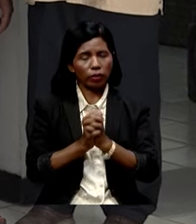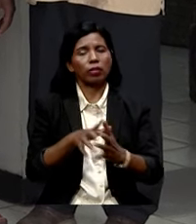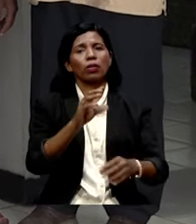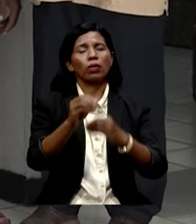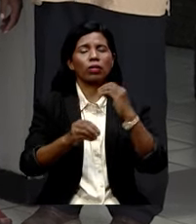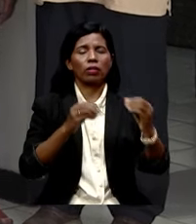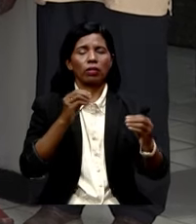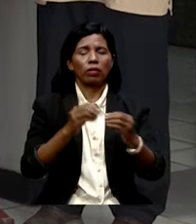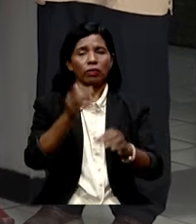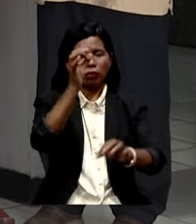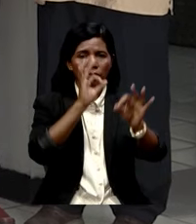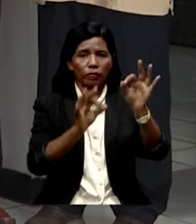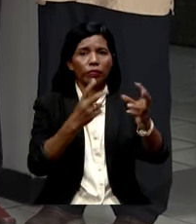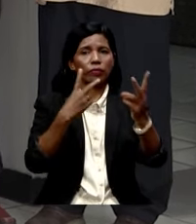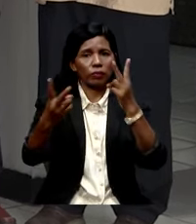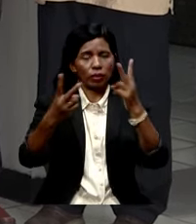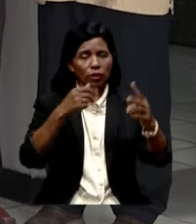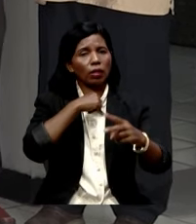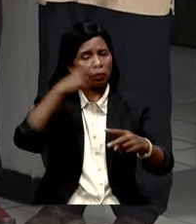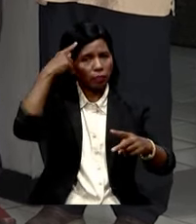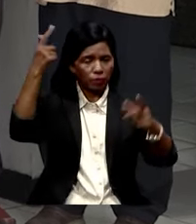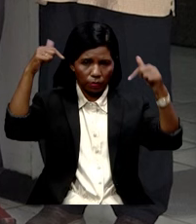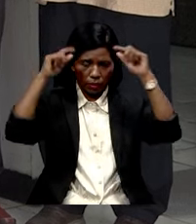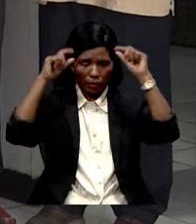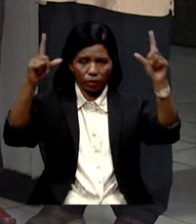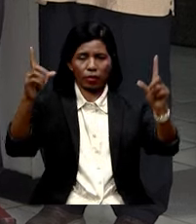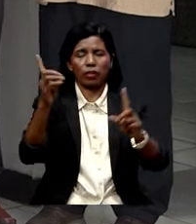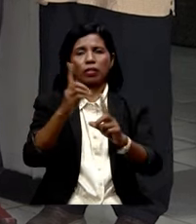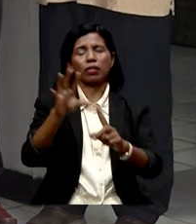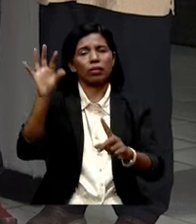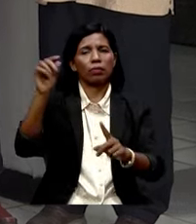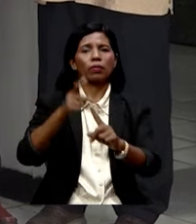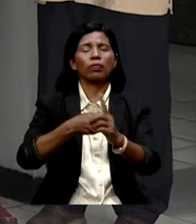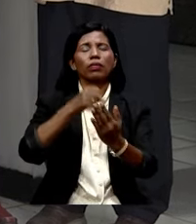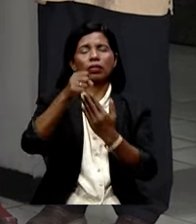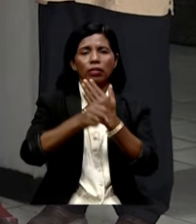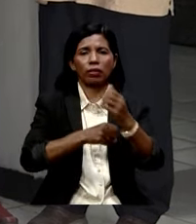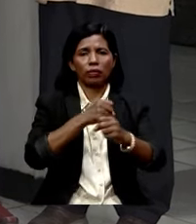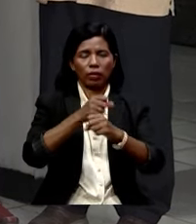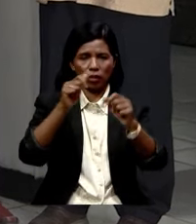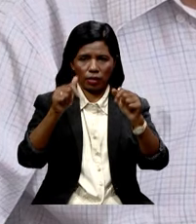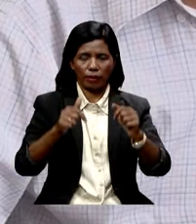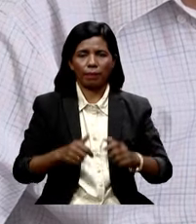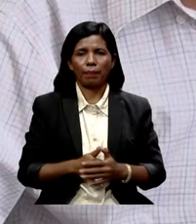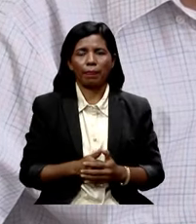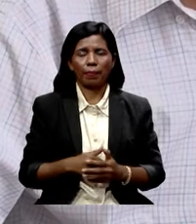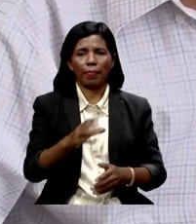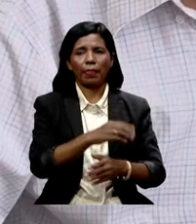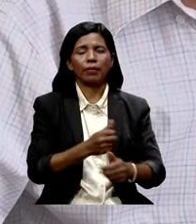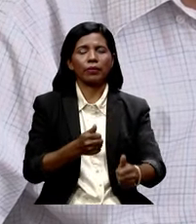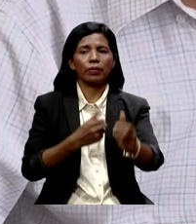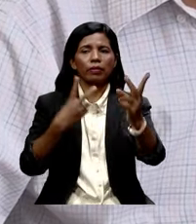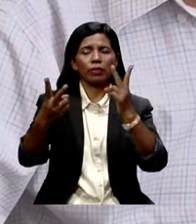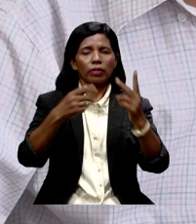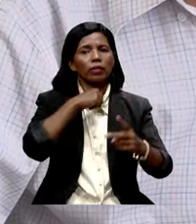a visita Papa Francisco mai Timor-Leste nebe mono e a loroncia fula em setembro tina ne. Domingo Salves acuir visita